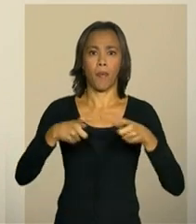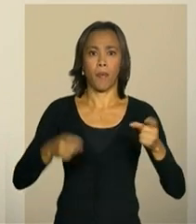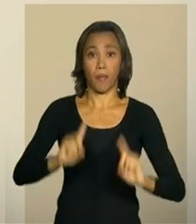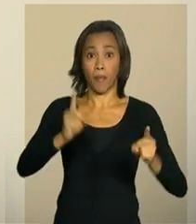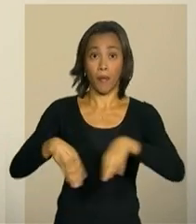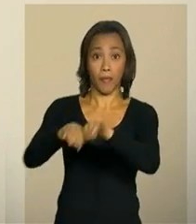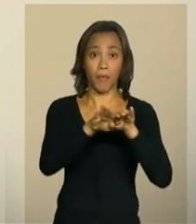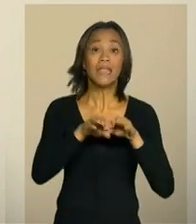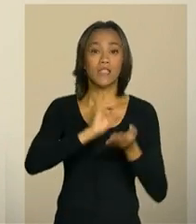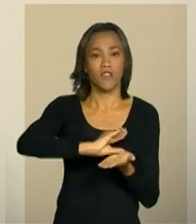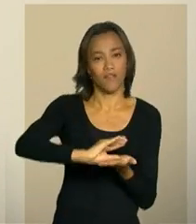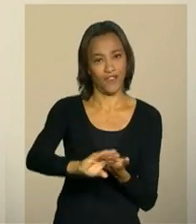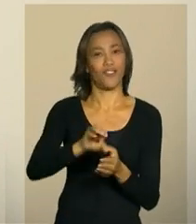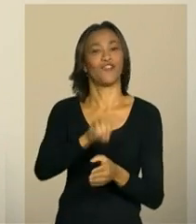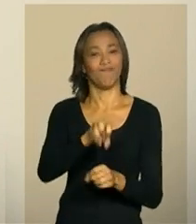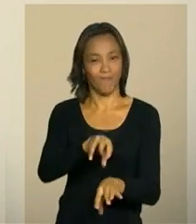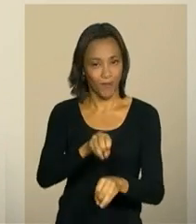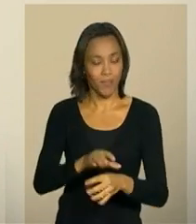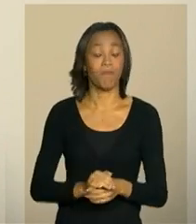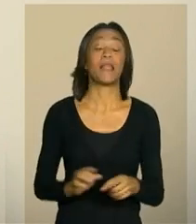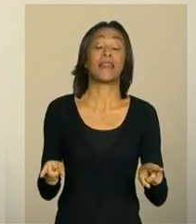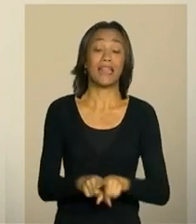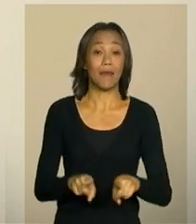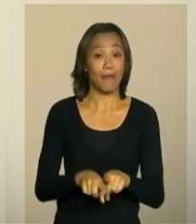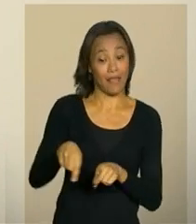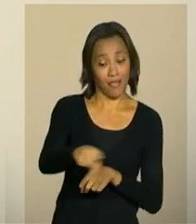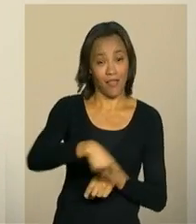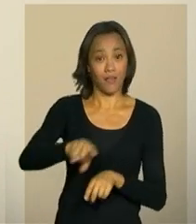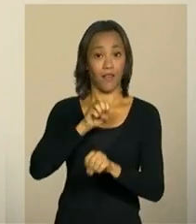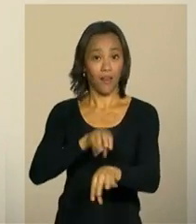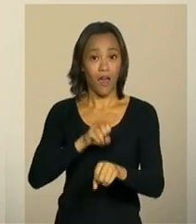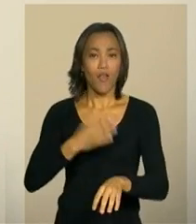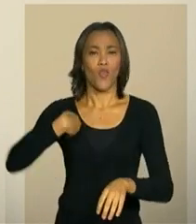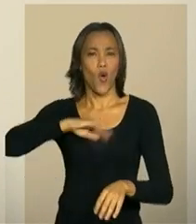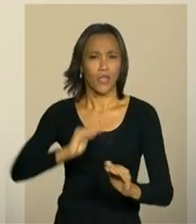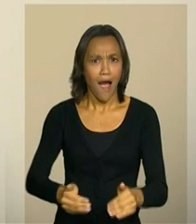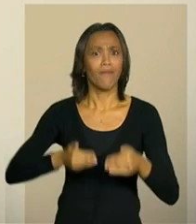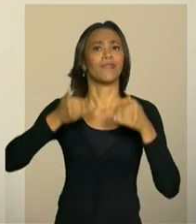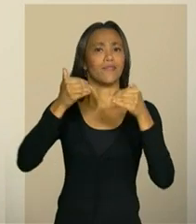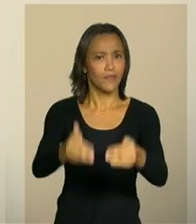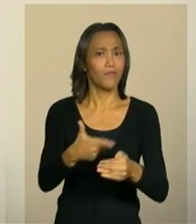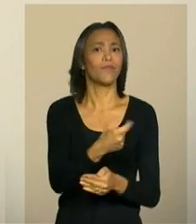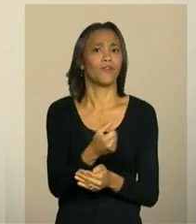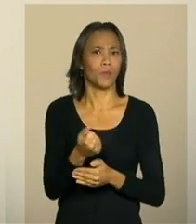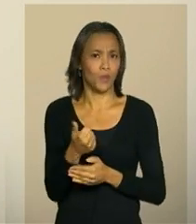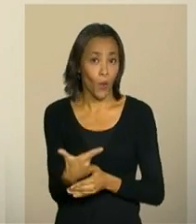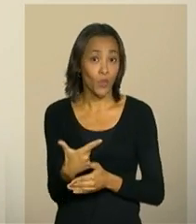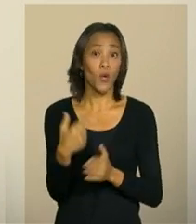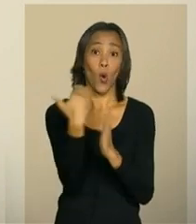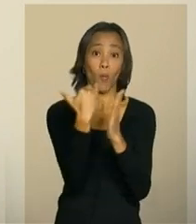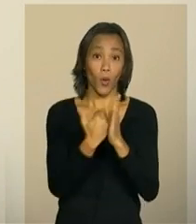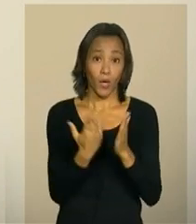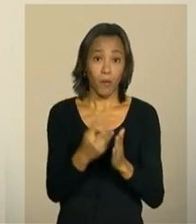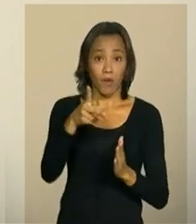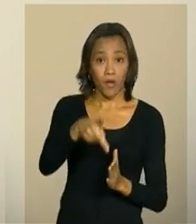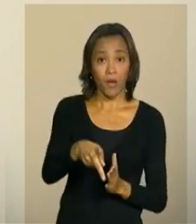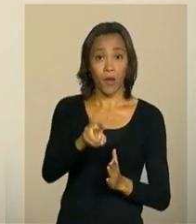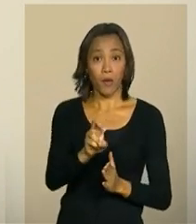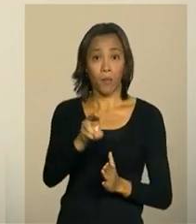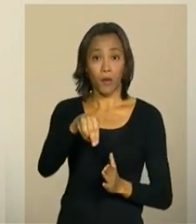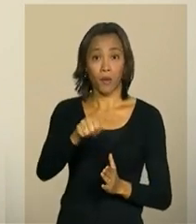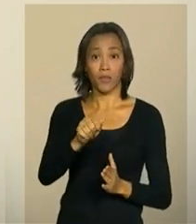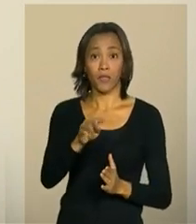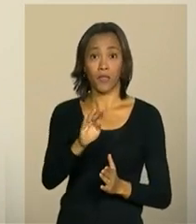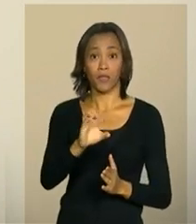investir em educação também nesta área avançamos muito em 2012 com o Pronatec o programa nacional de